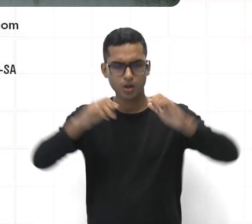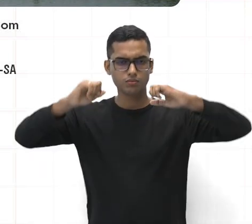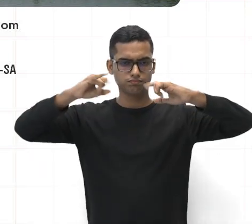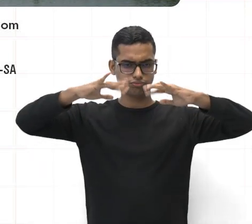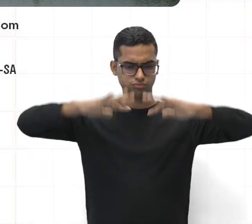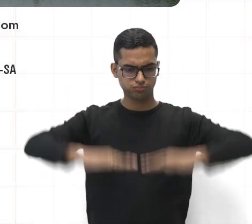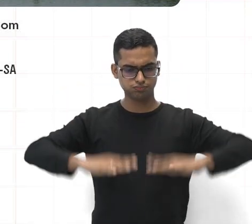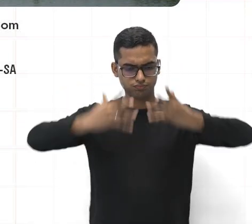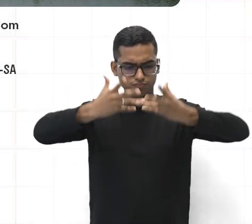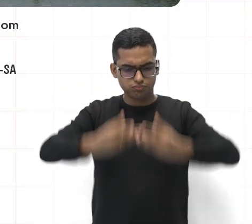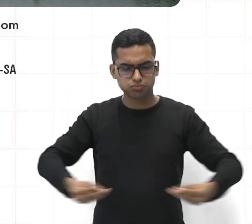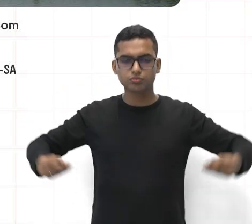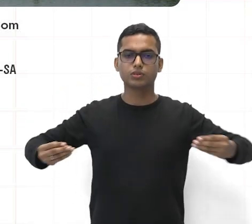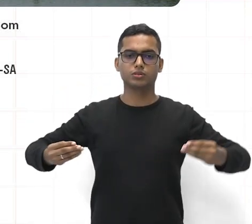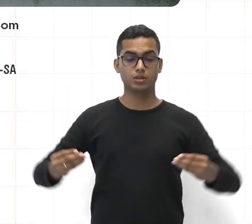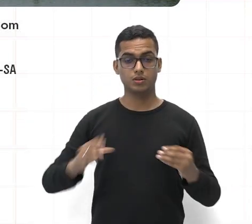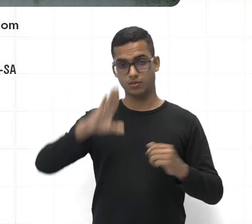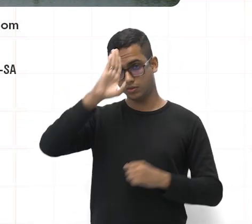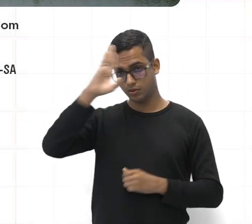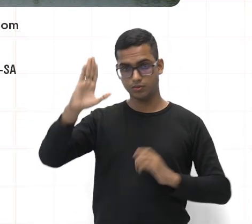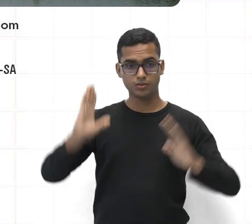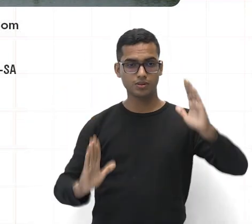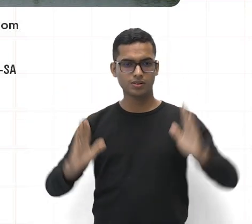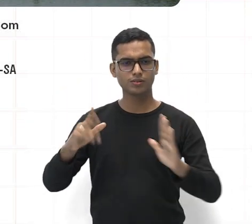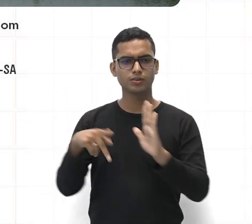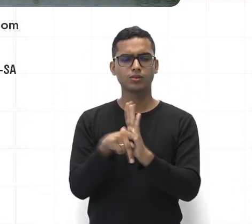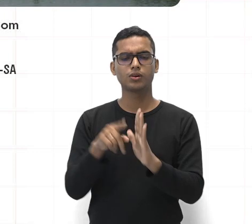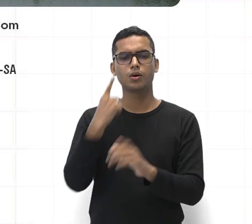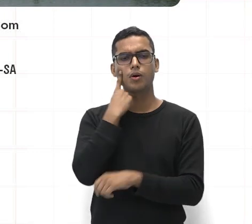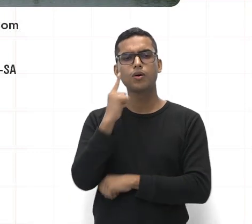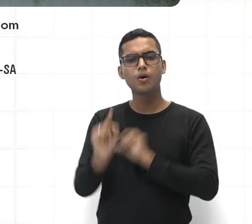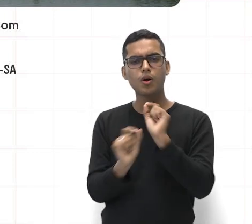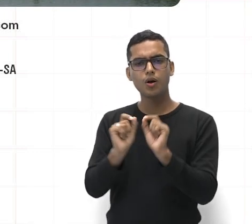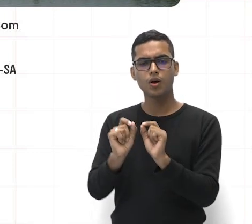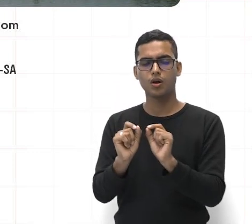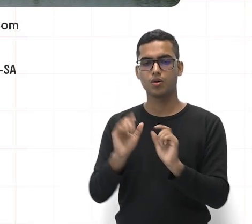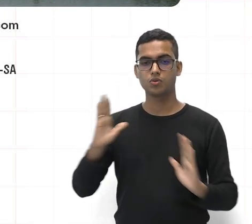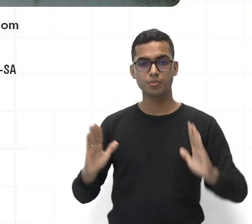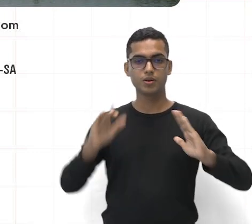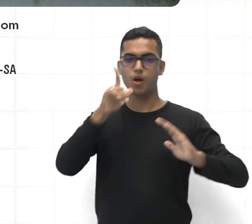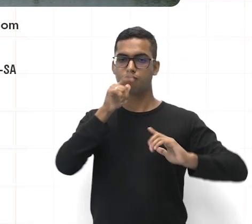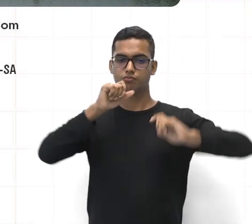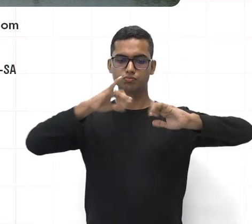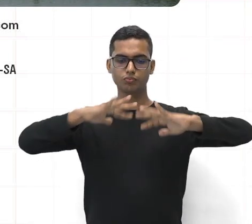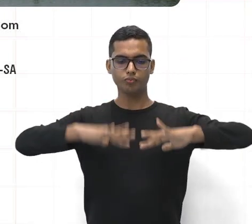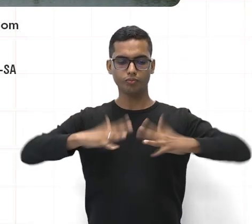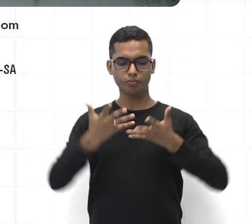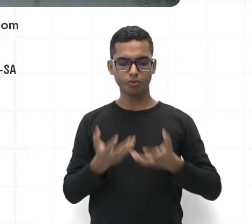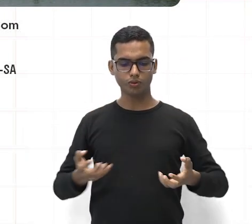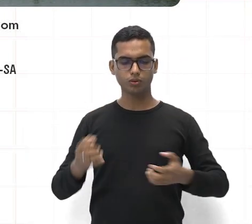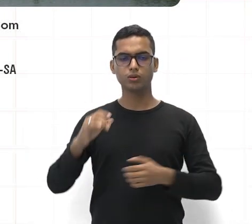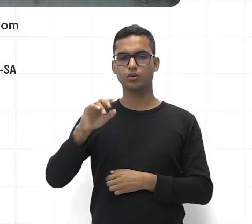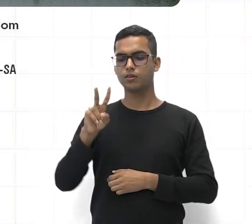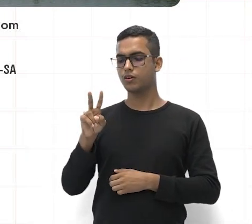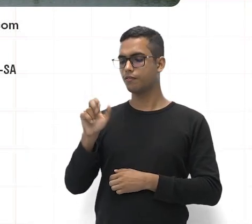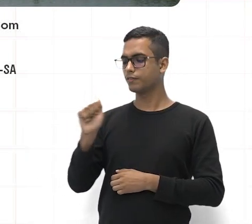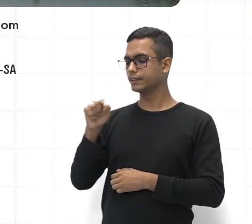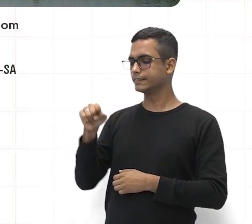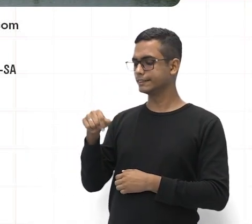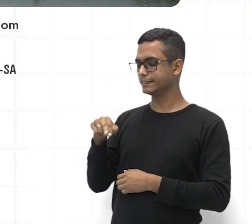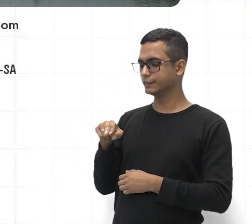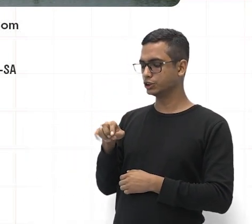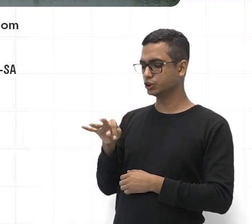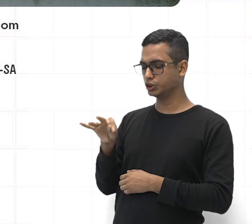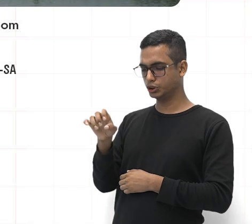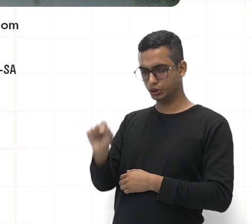ano, principalmente nos períodos de vazante. Então, nós chamamos de rios intermitentes. E aí